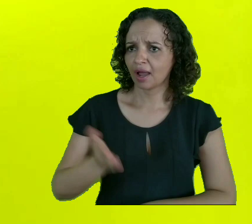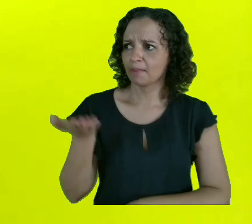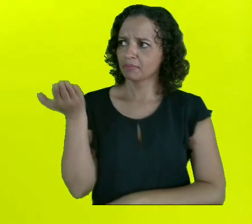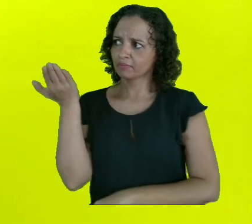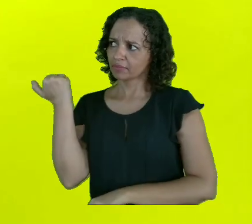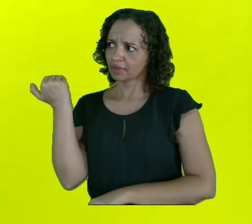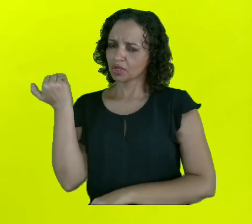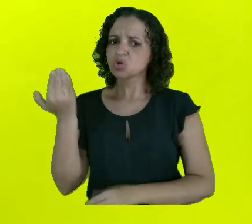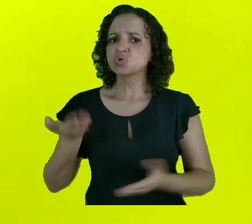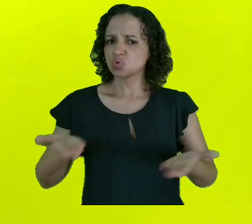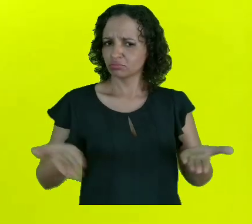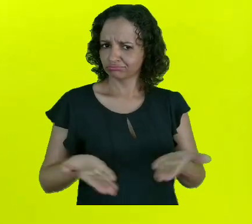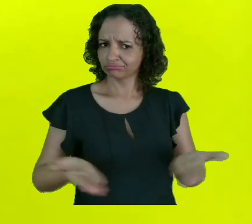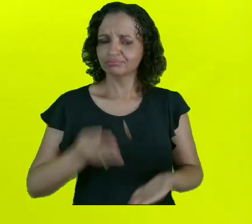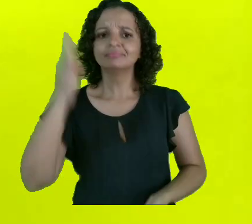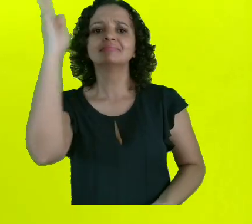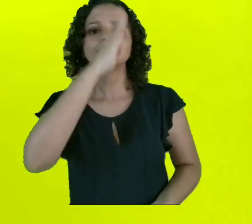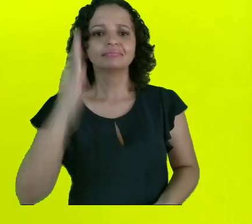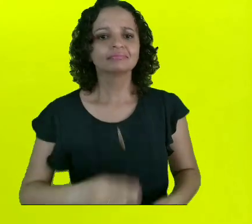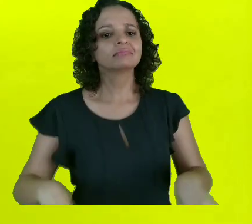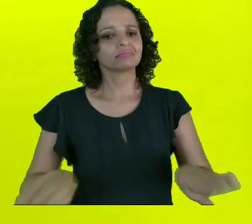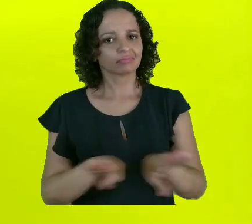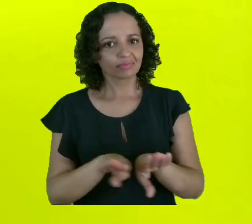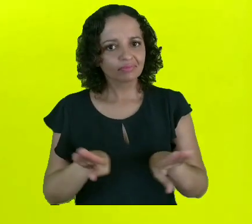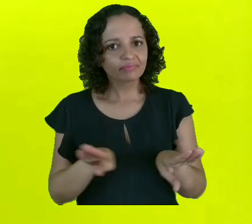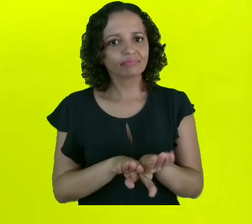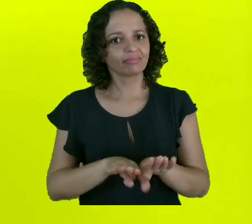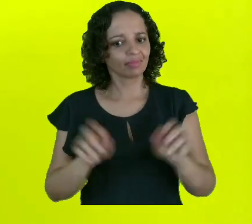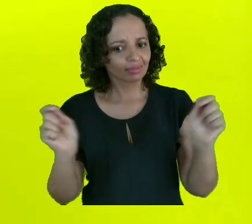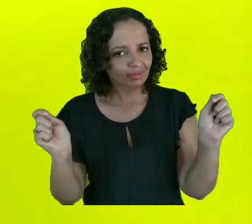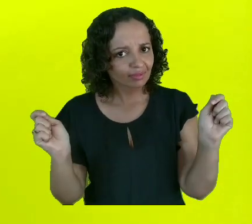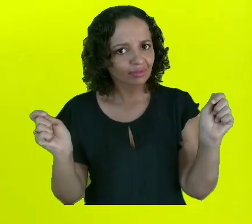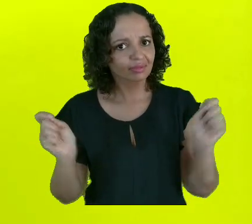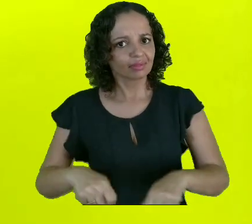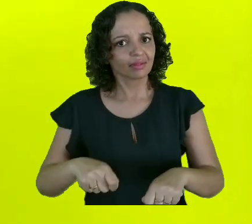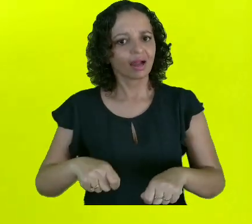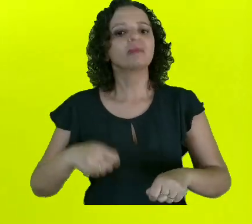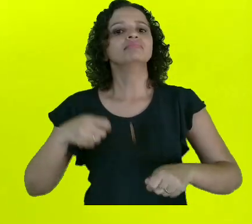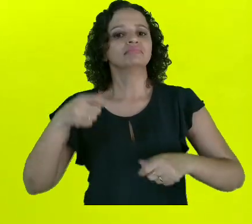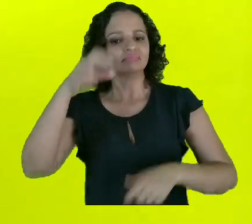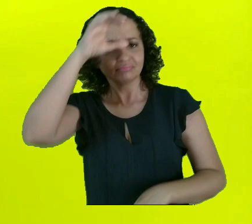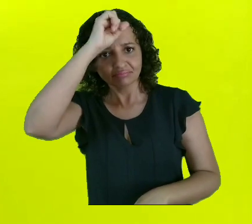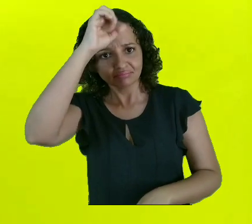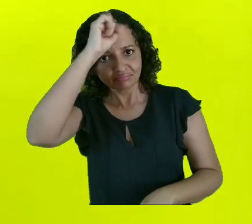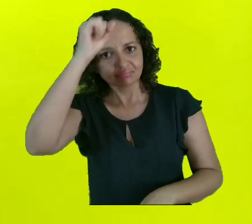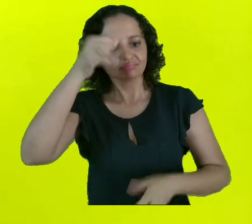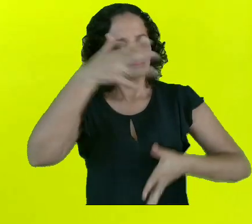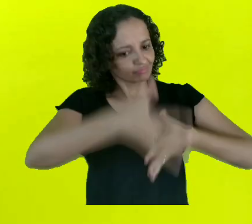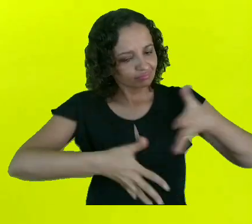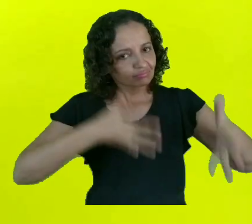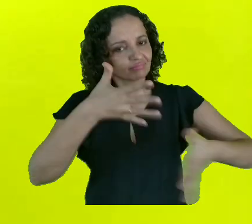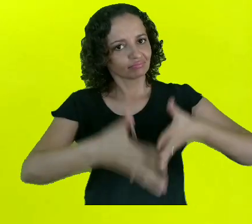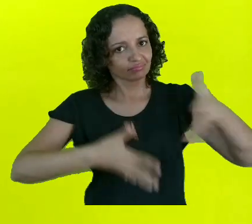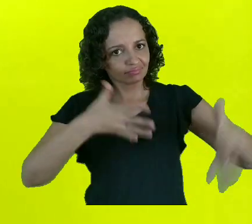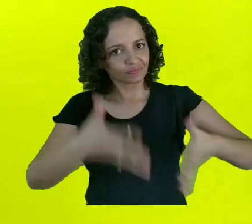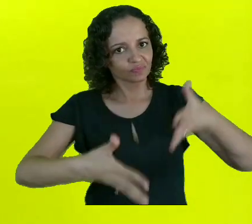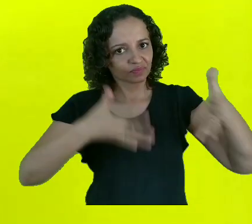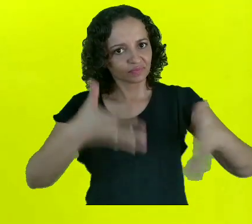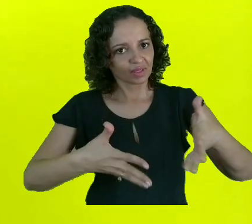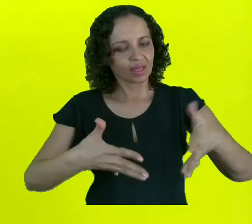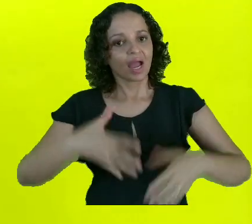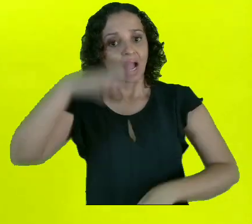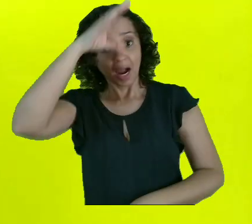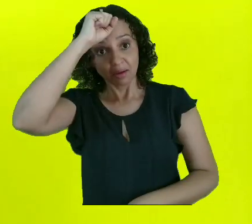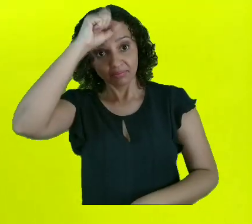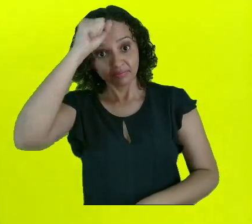surdo brasileiro tenha condições de falar a língua dele, ou sinalizar, no caso, a Libras,